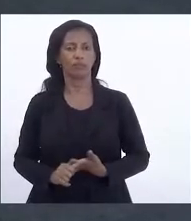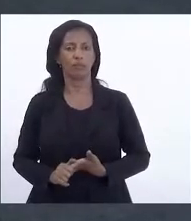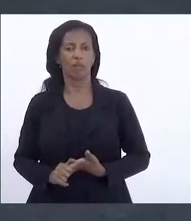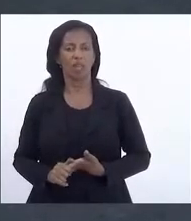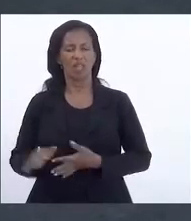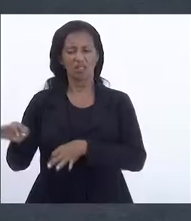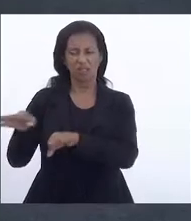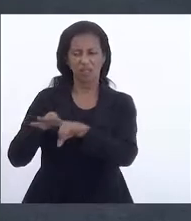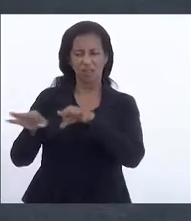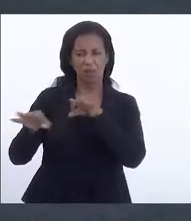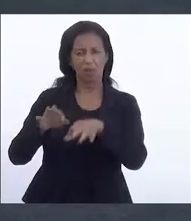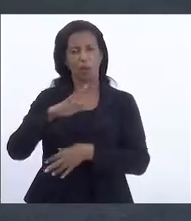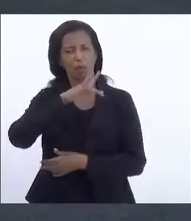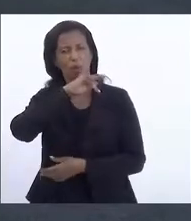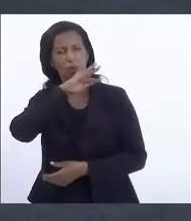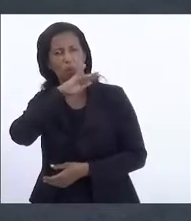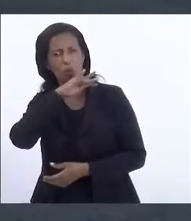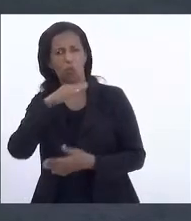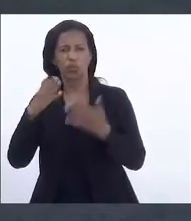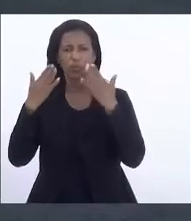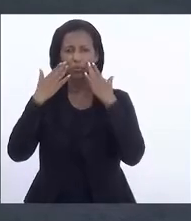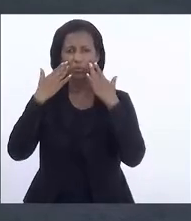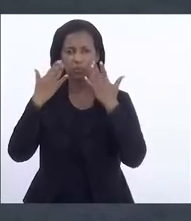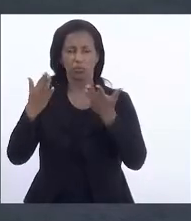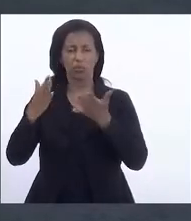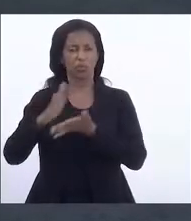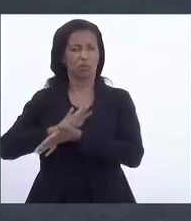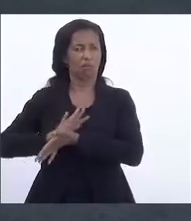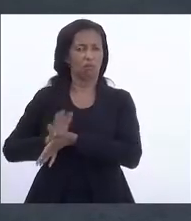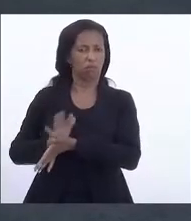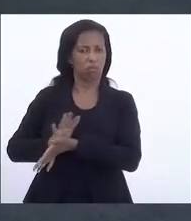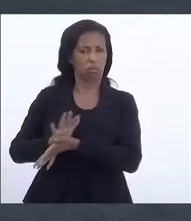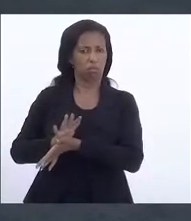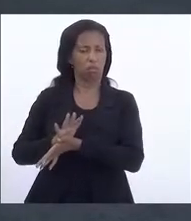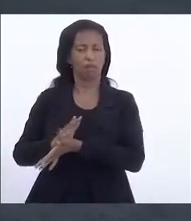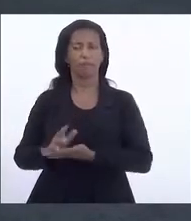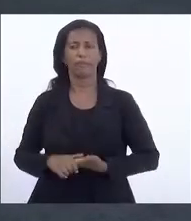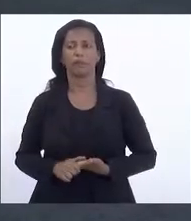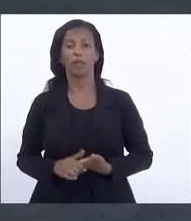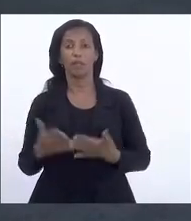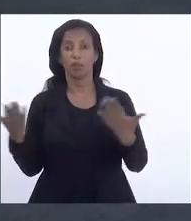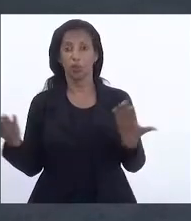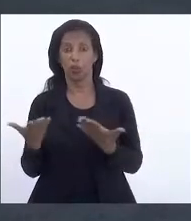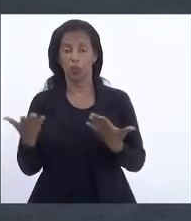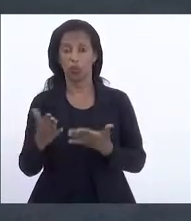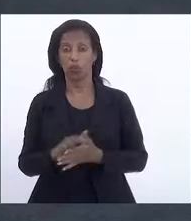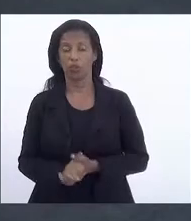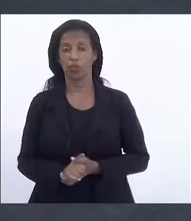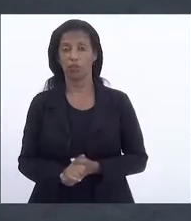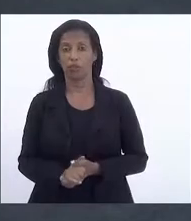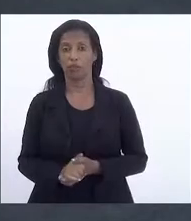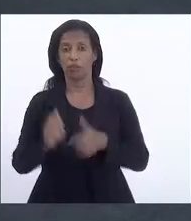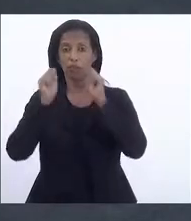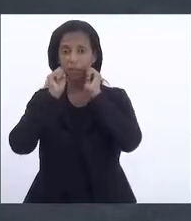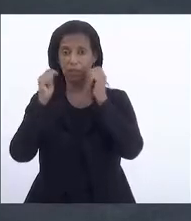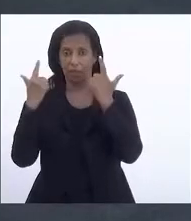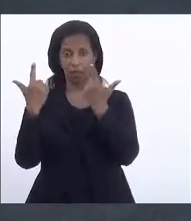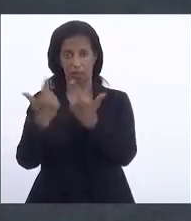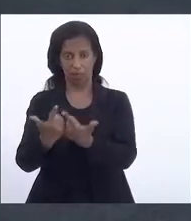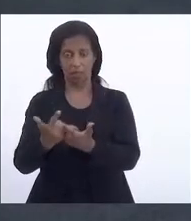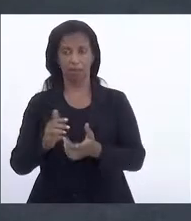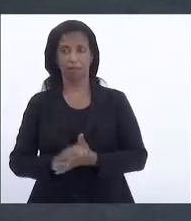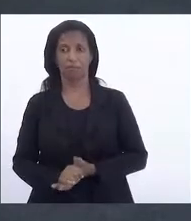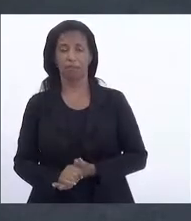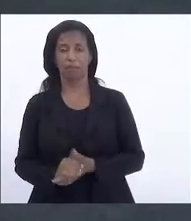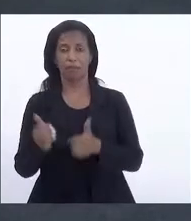forma de expressão do racismo. E hoje, para concluir, senhor presidente, no dia que a Assembleia Legislativa